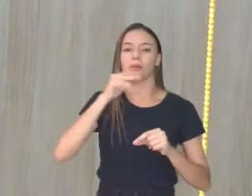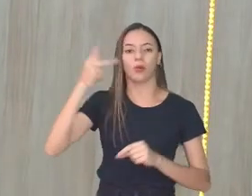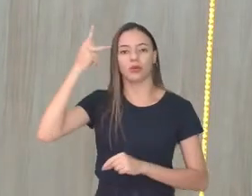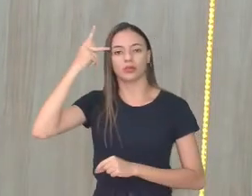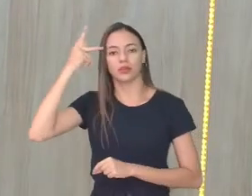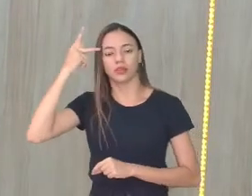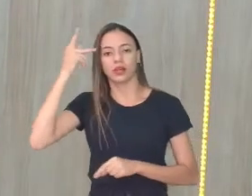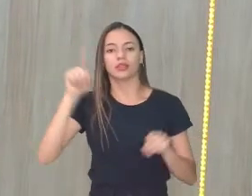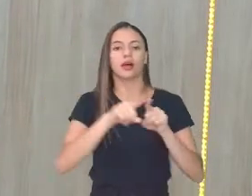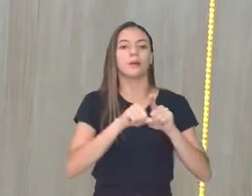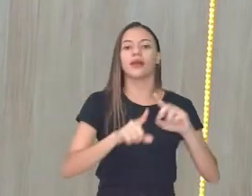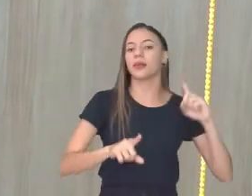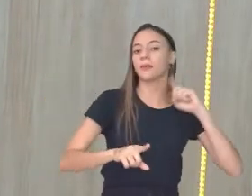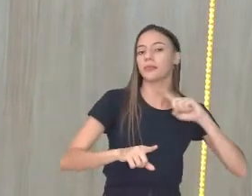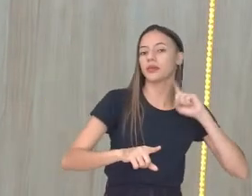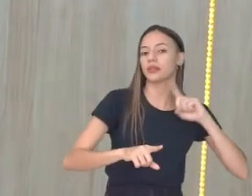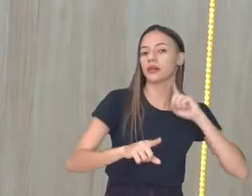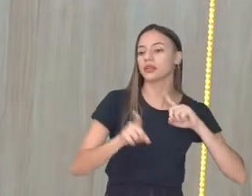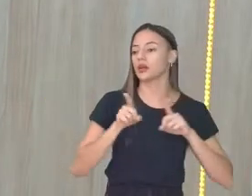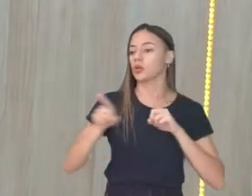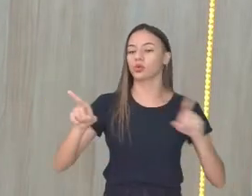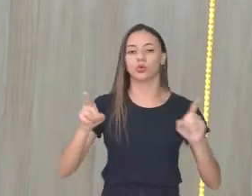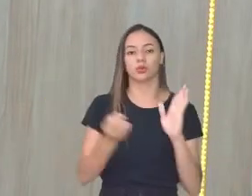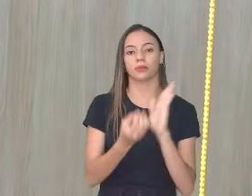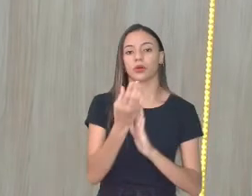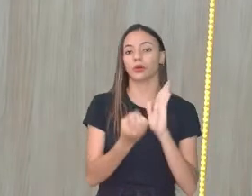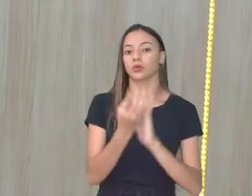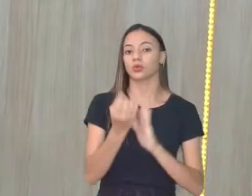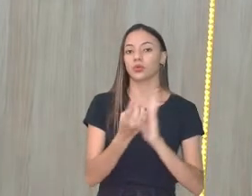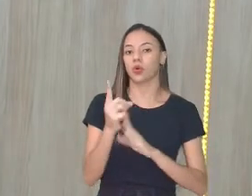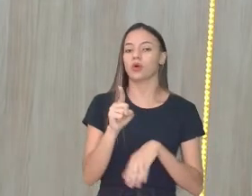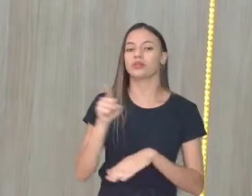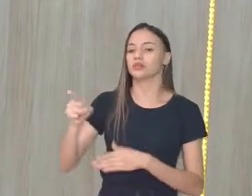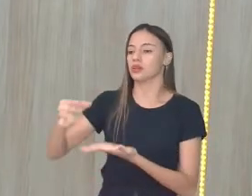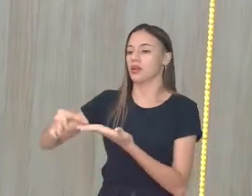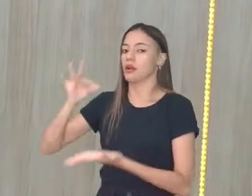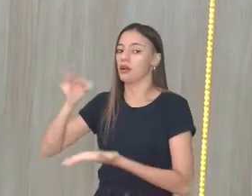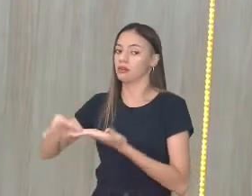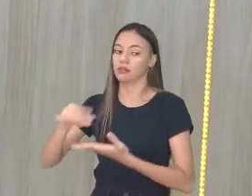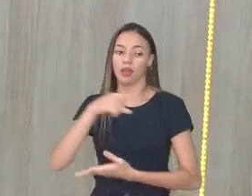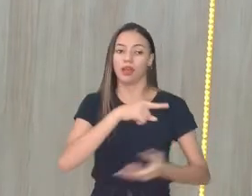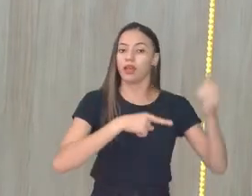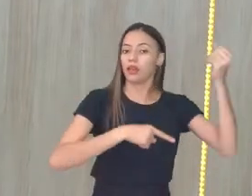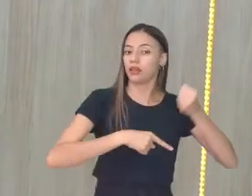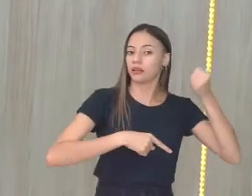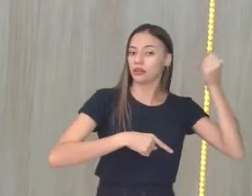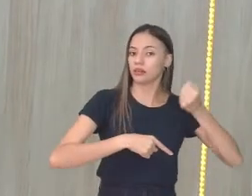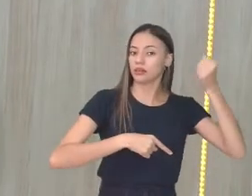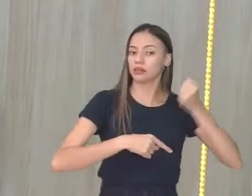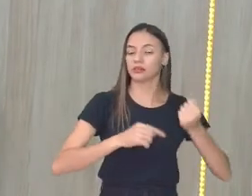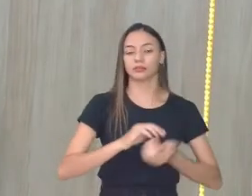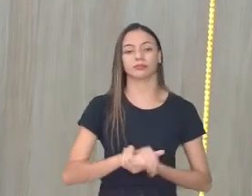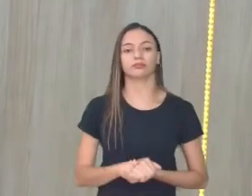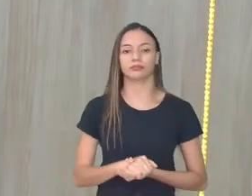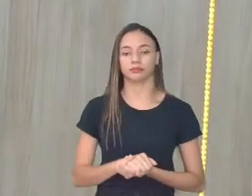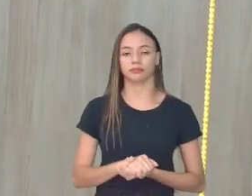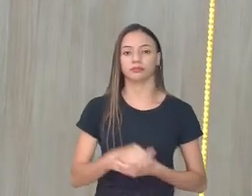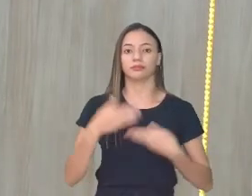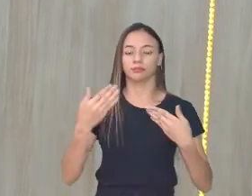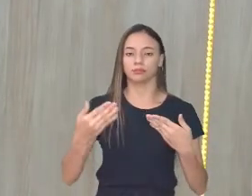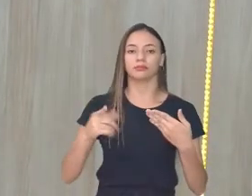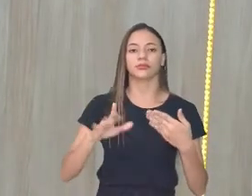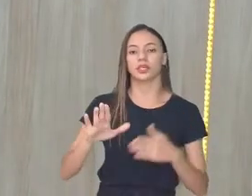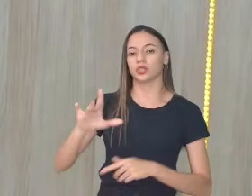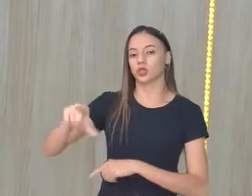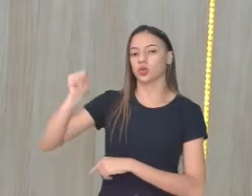e por Minas Gerais, produtores respectivamente aí de café e leite, né? Então, se indicava um